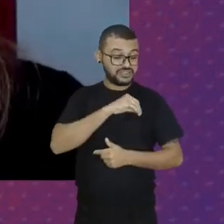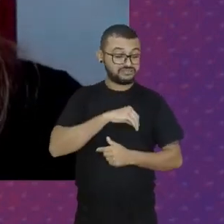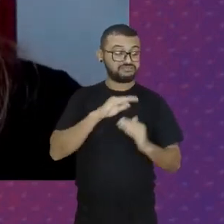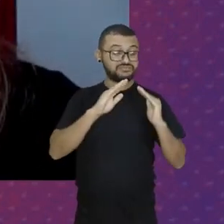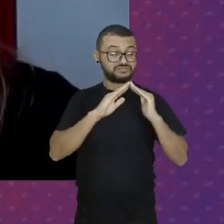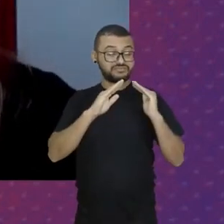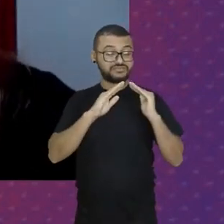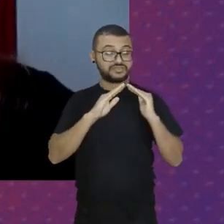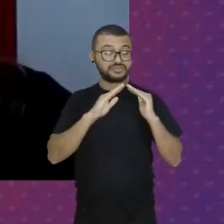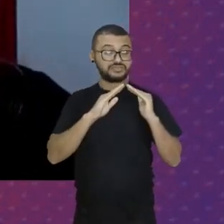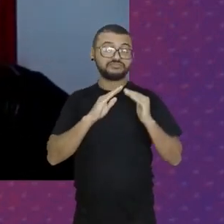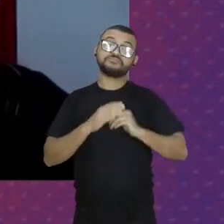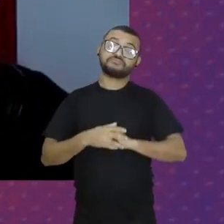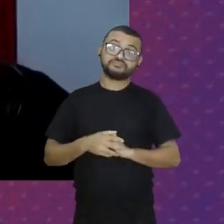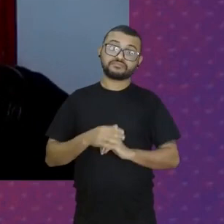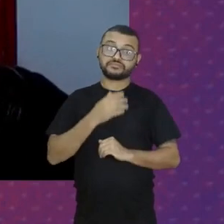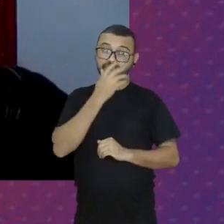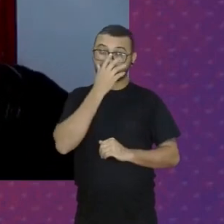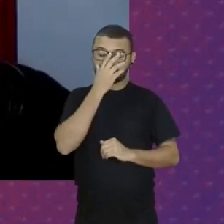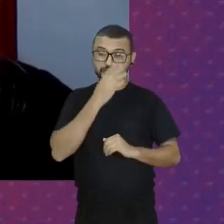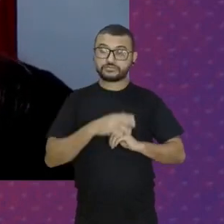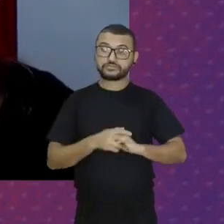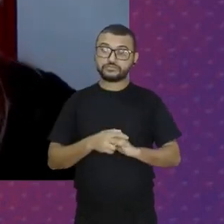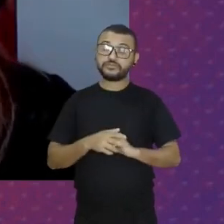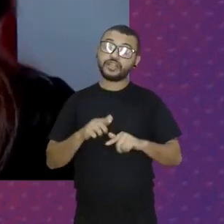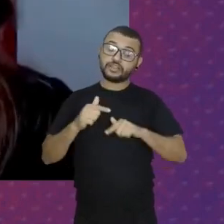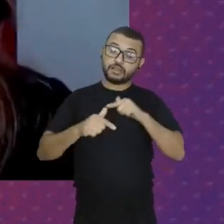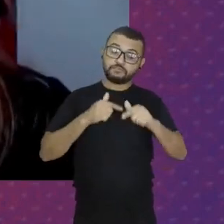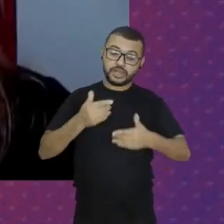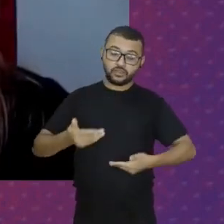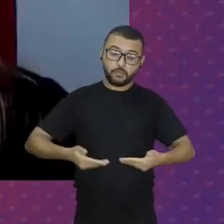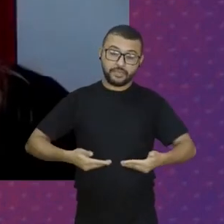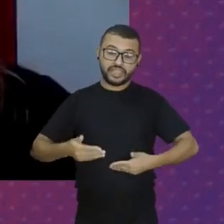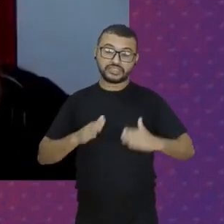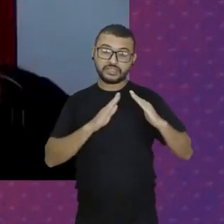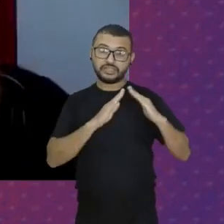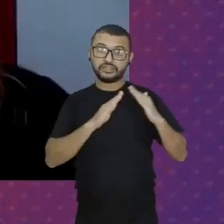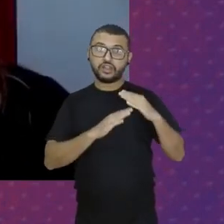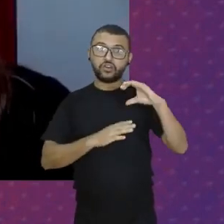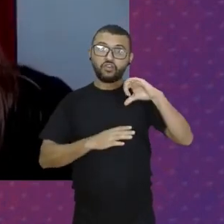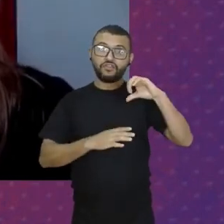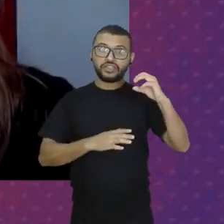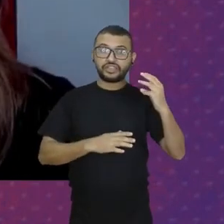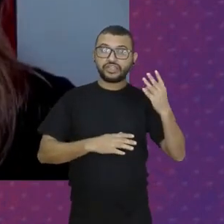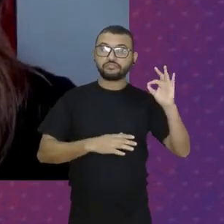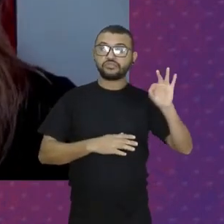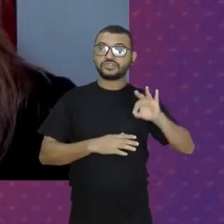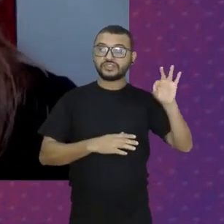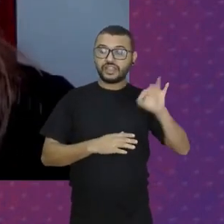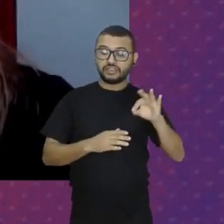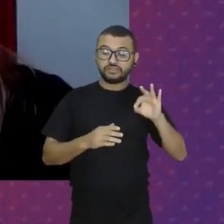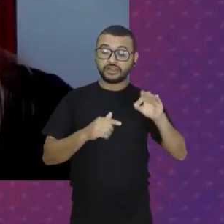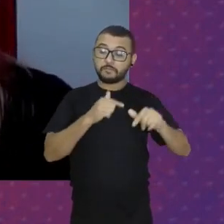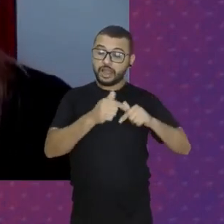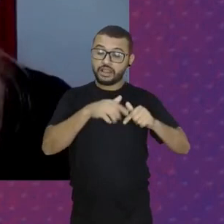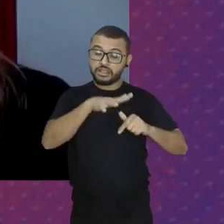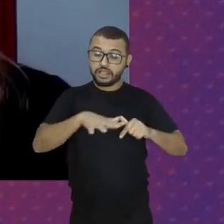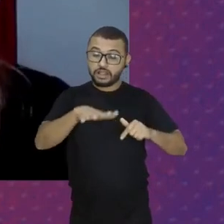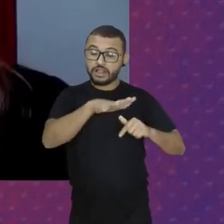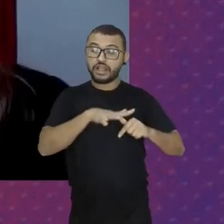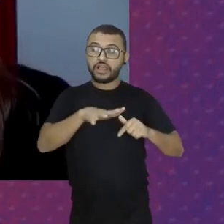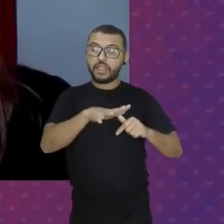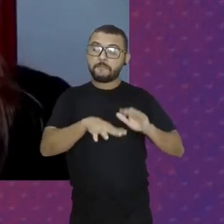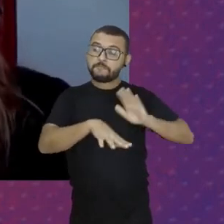doméstico. E quem está no trabalho doméstico, 93% das pessoas que estão no trabalho doméstico